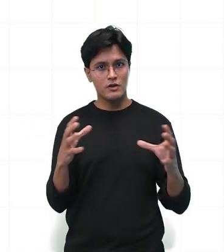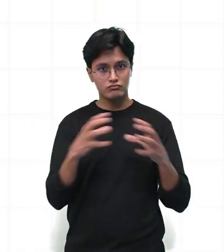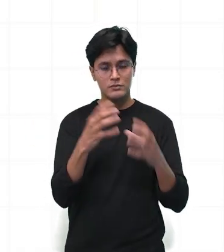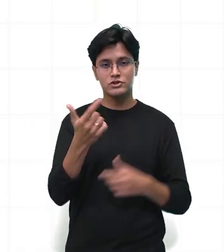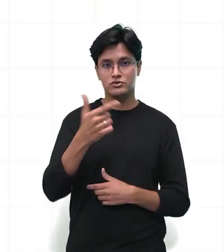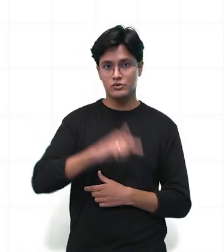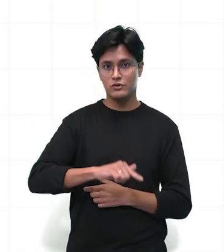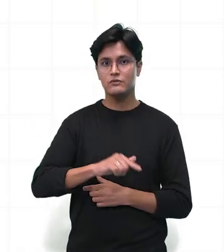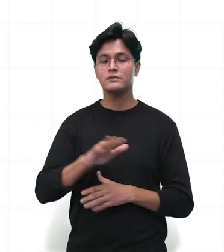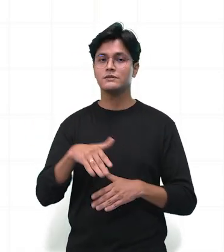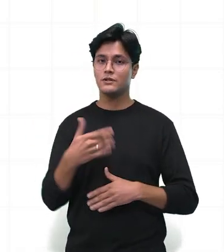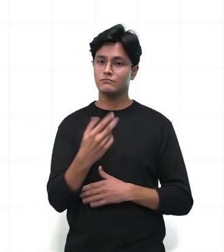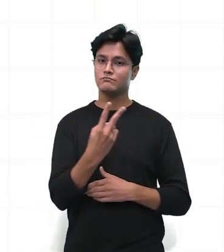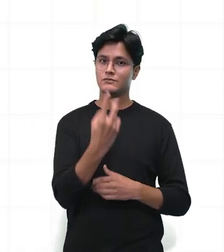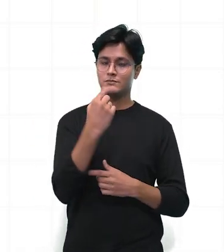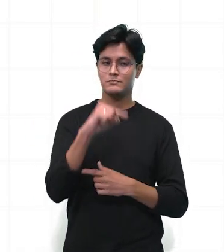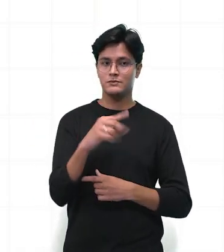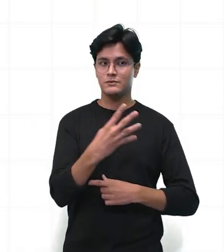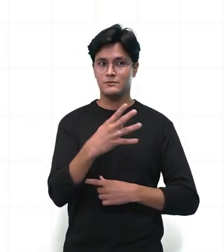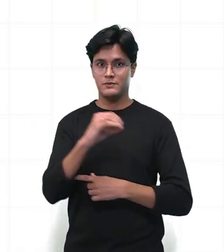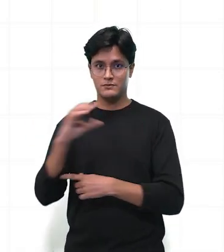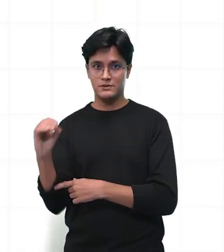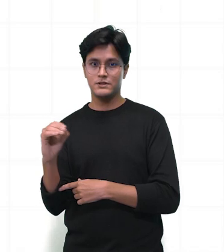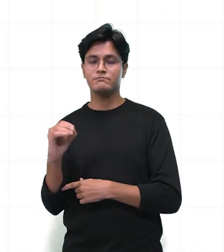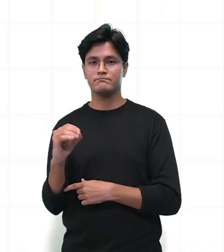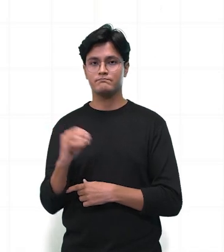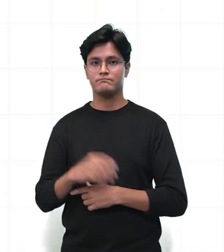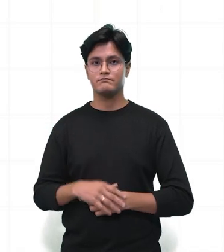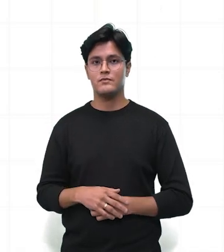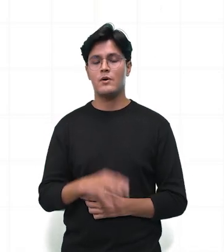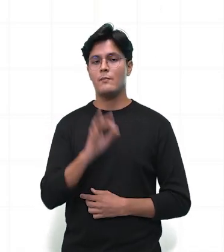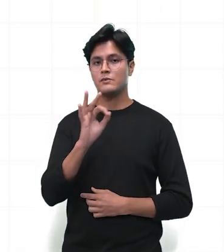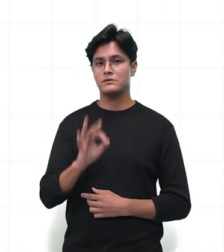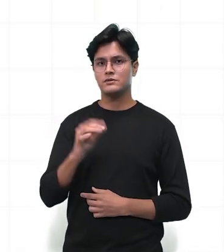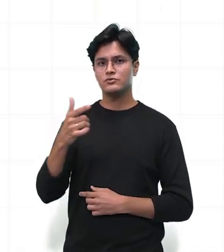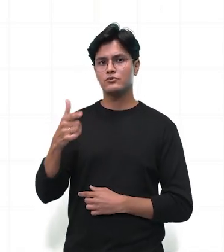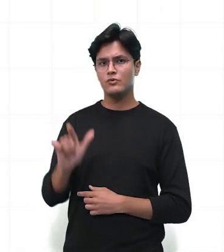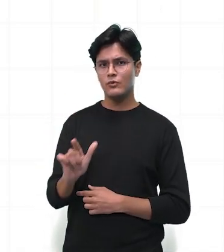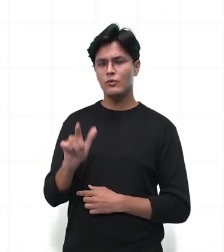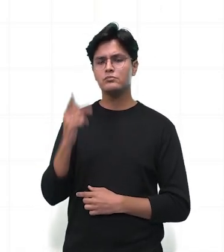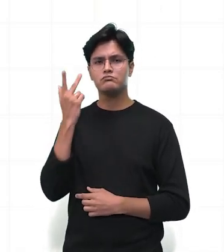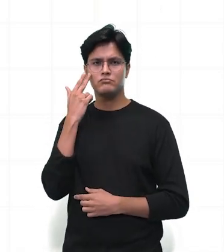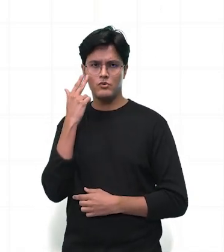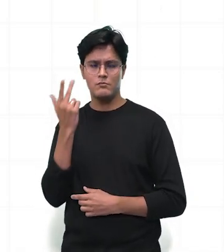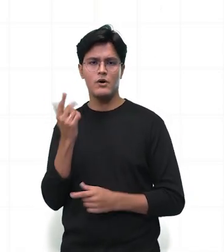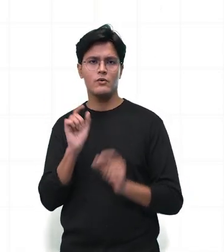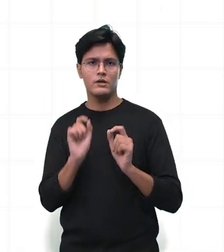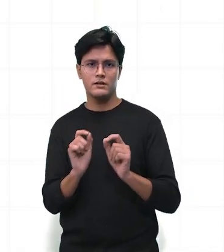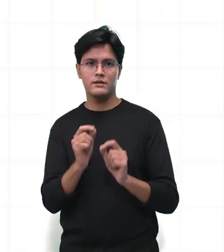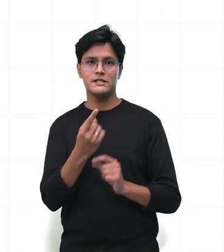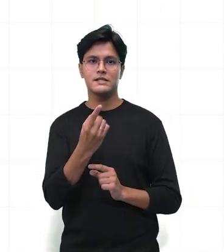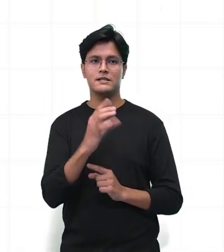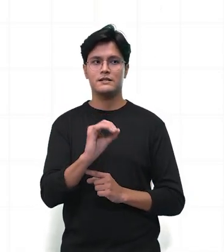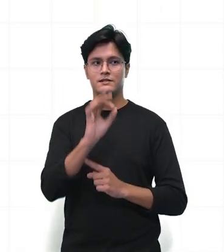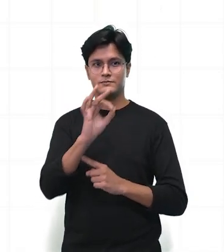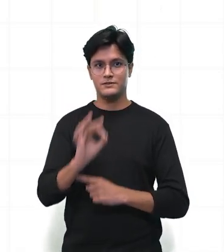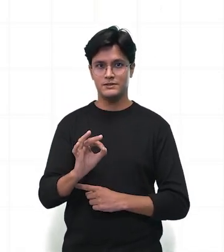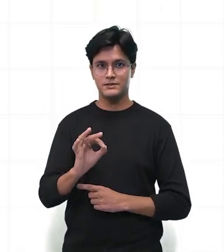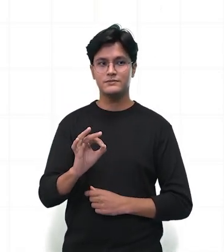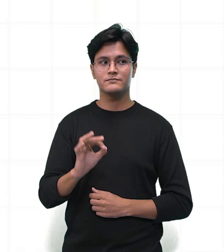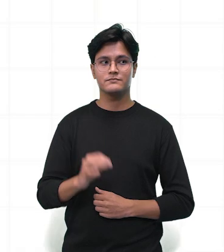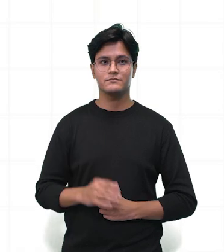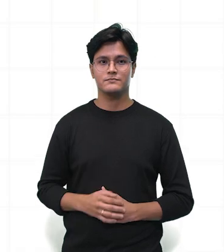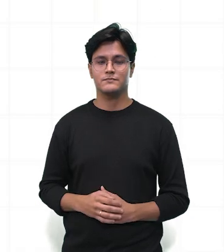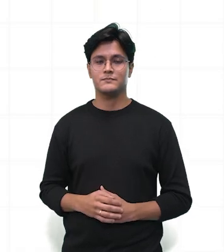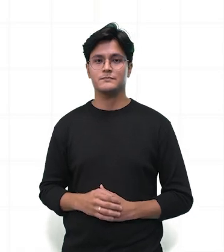Uma outra porcentagem bem comum da gente trabalhar é essa daqui, ó, de 10%, que é um décimo, é a